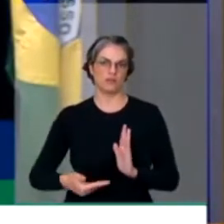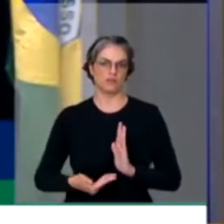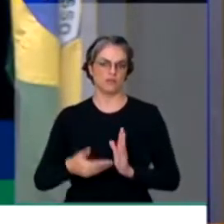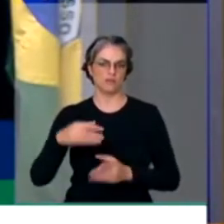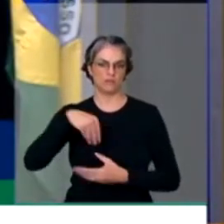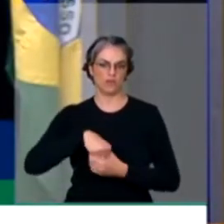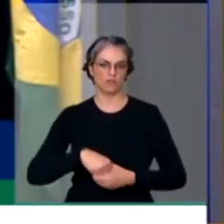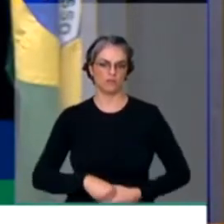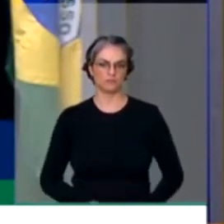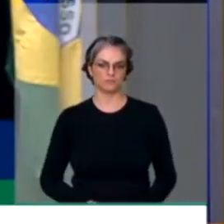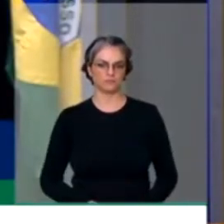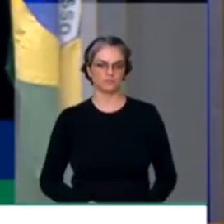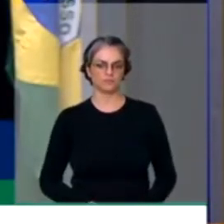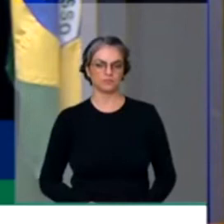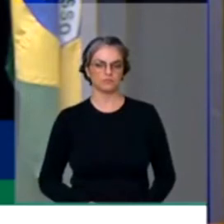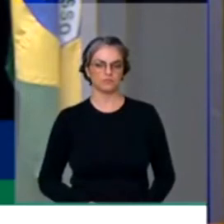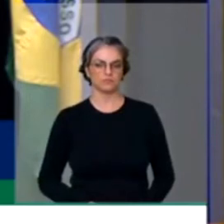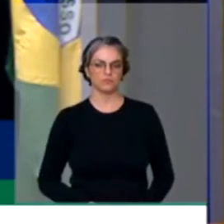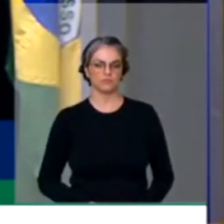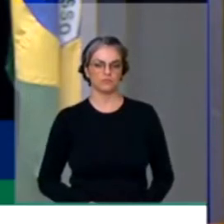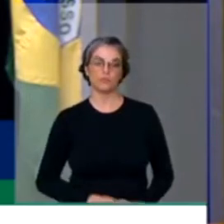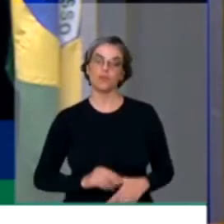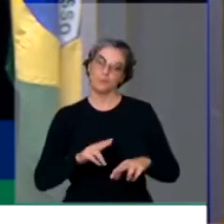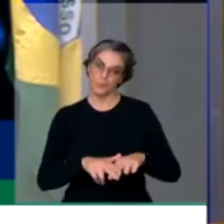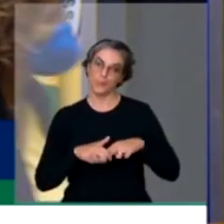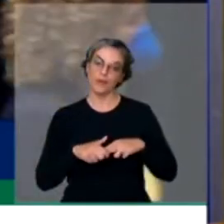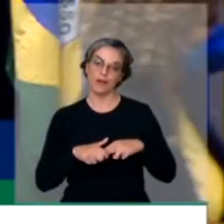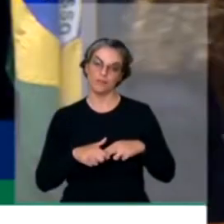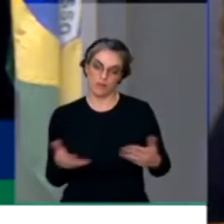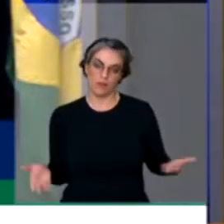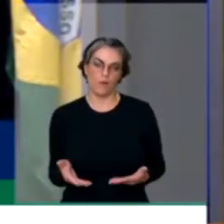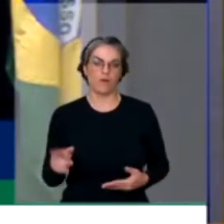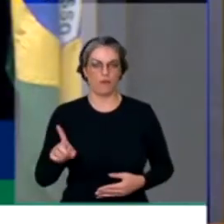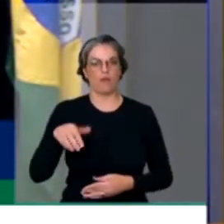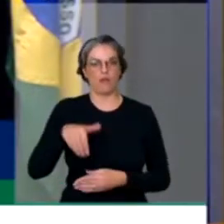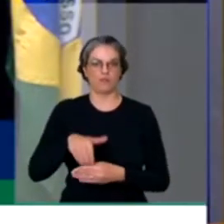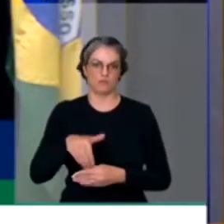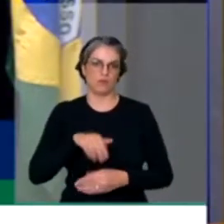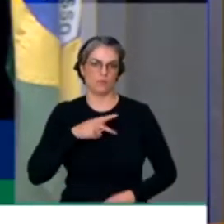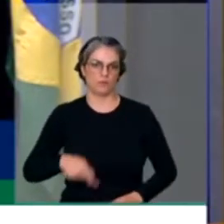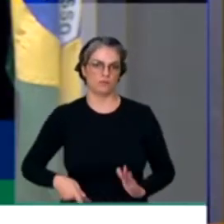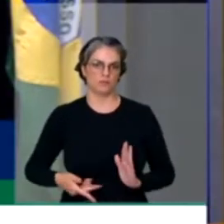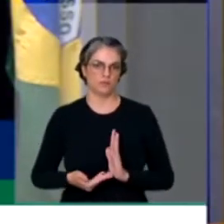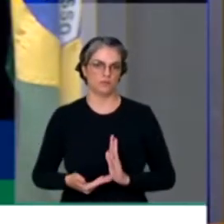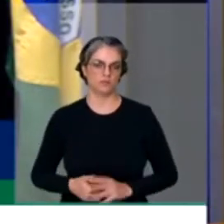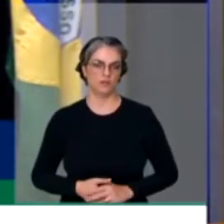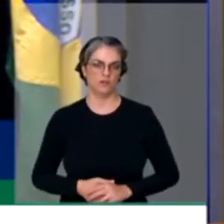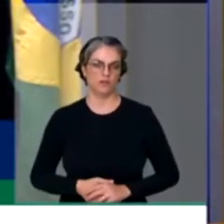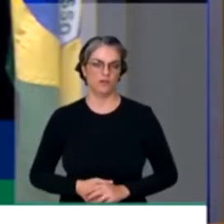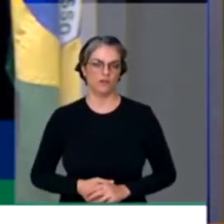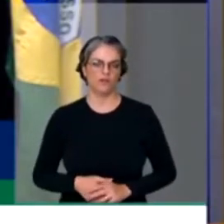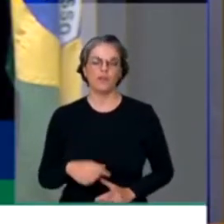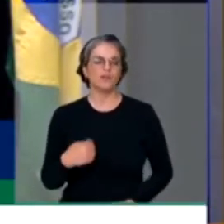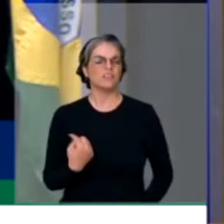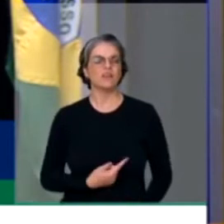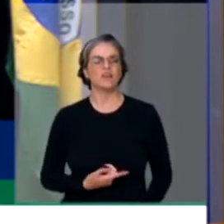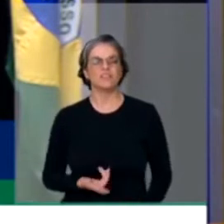em especial por ocasião das eleições. Nós não podemos, e